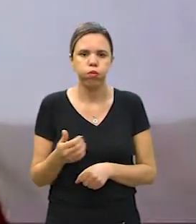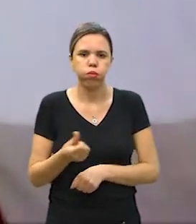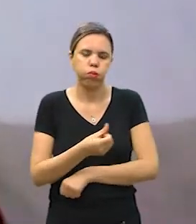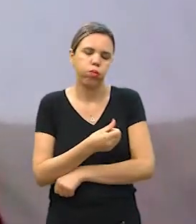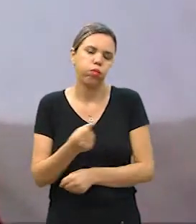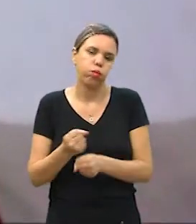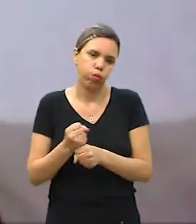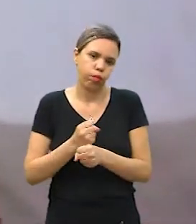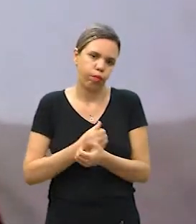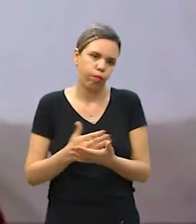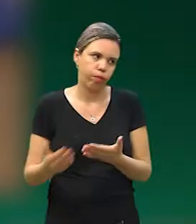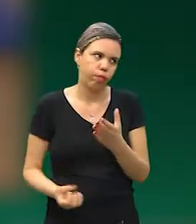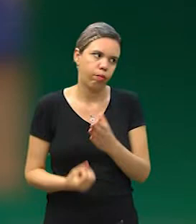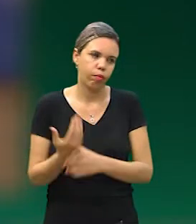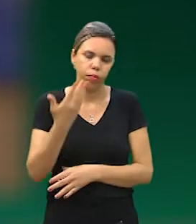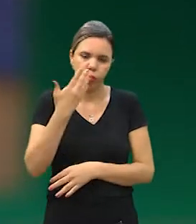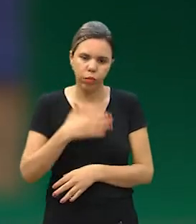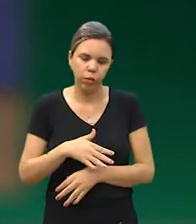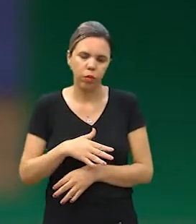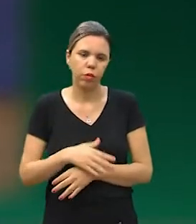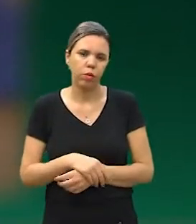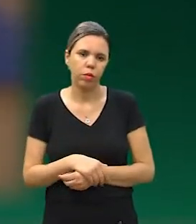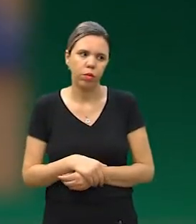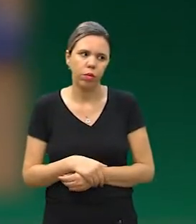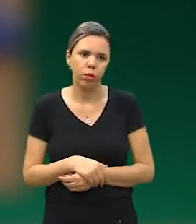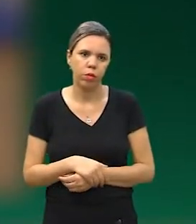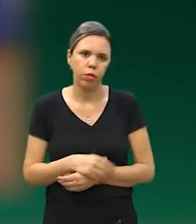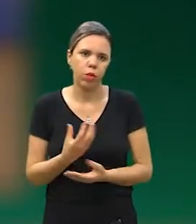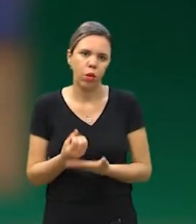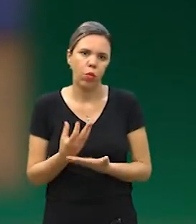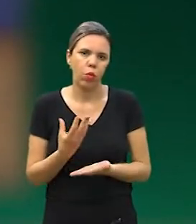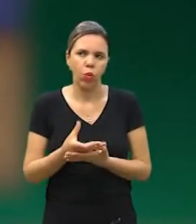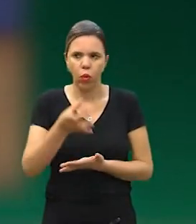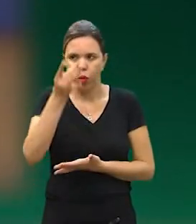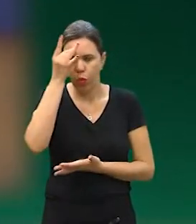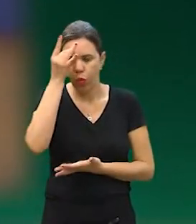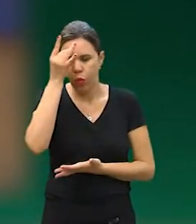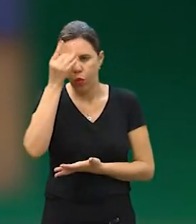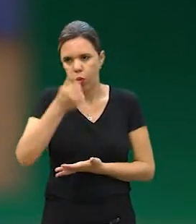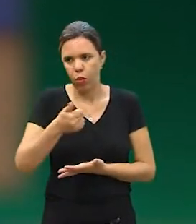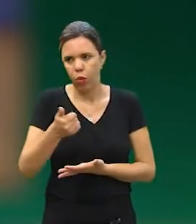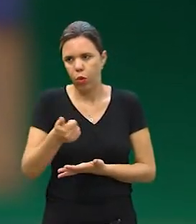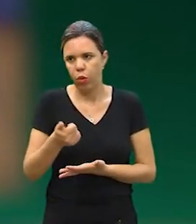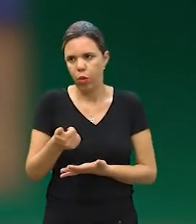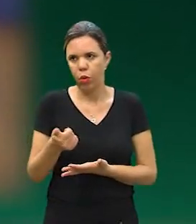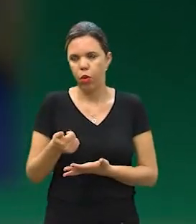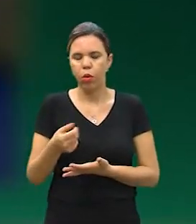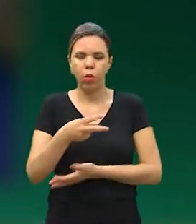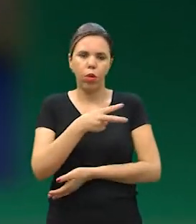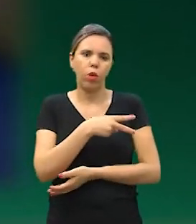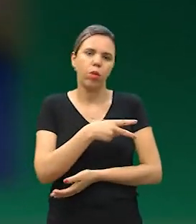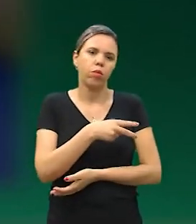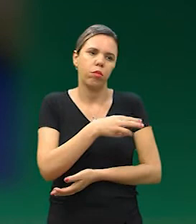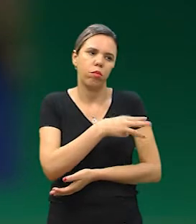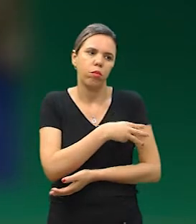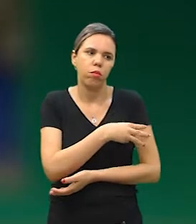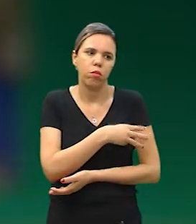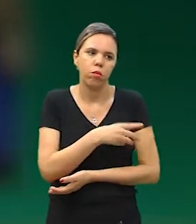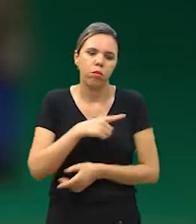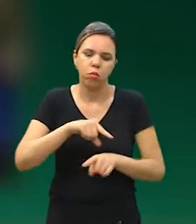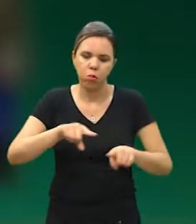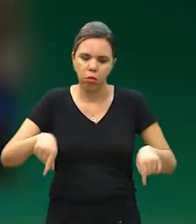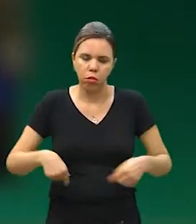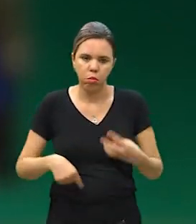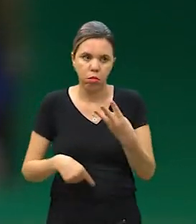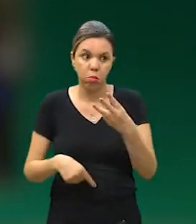os primeiros anos. Então, a criança, por exemplo, às vezes está sendo alfabetizada, ela está lá no primeiro, né, no segundo, às vezes no terceiro ano,